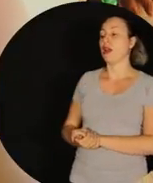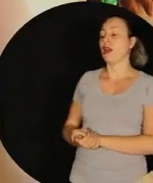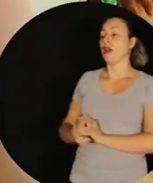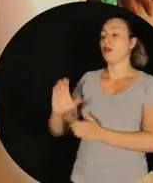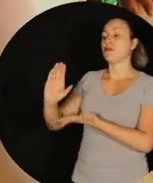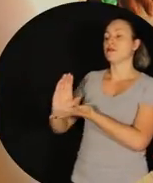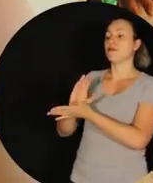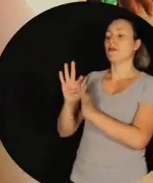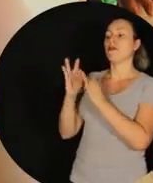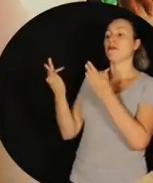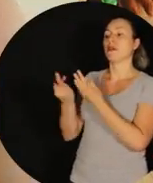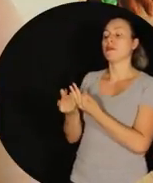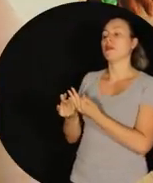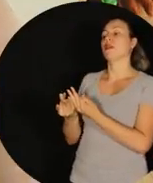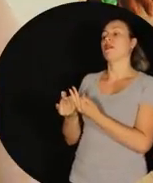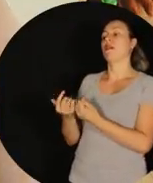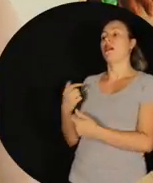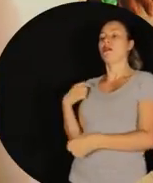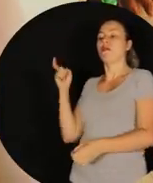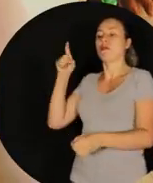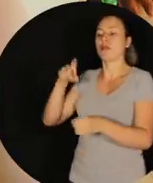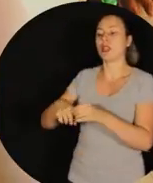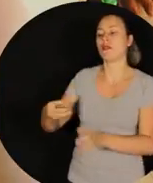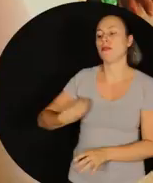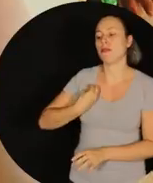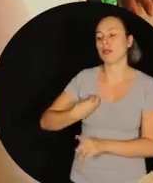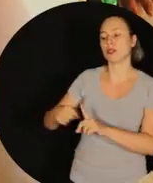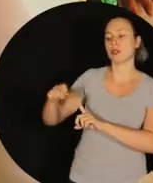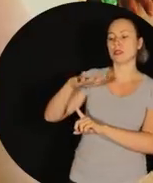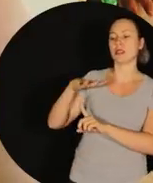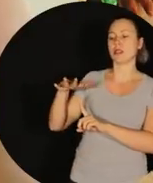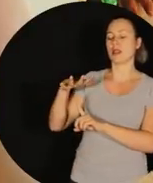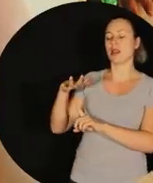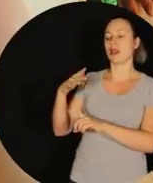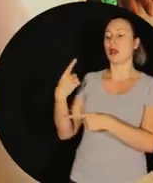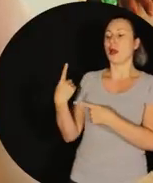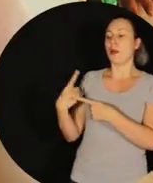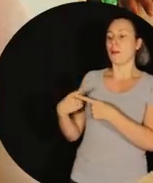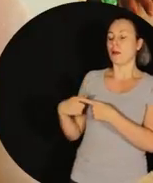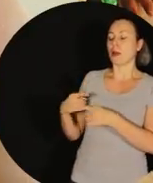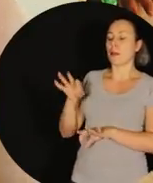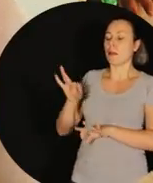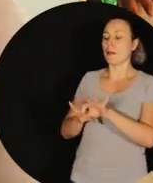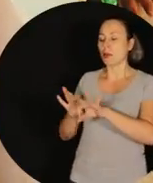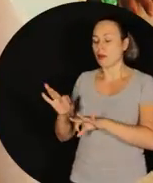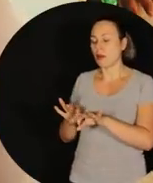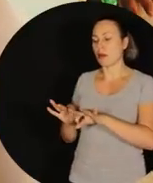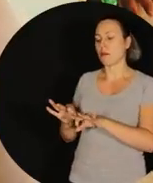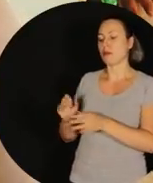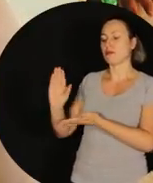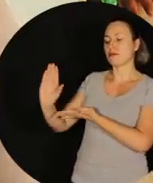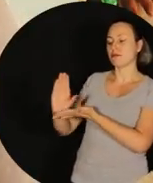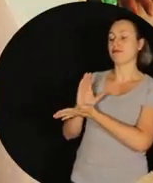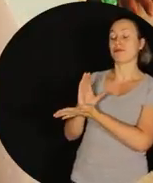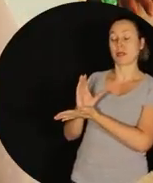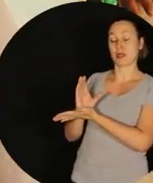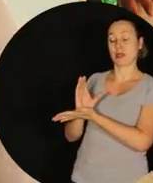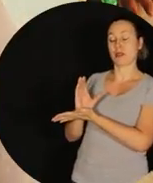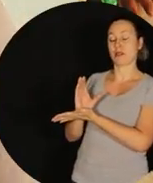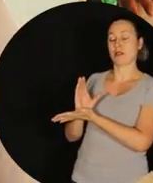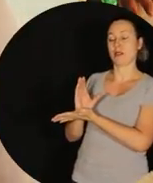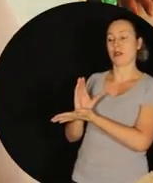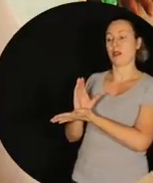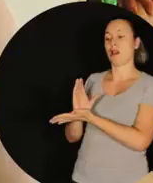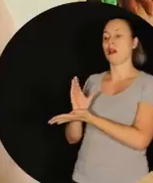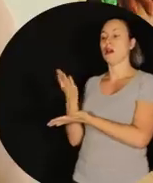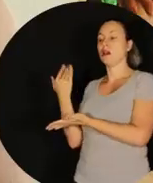Bolsa Família me devolveu para a sociedade, porque através do programa, através do benefício que